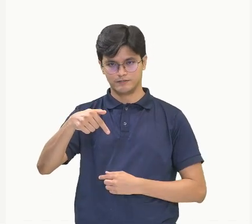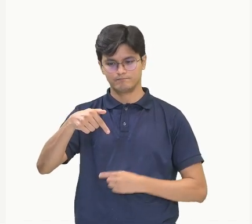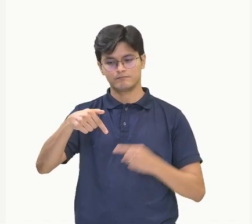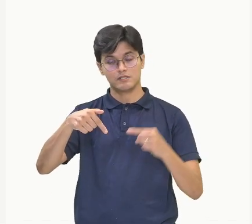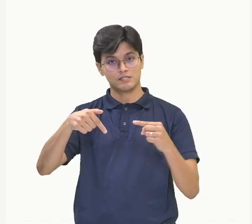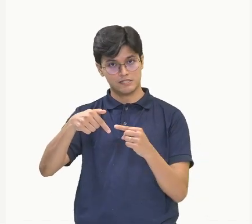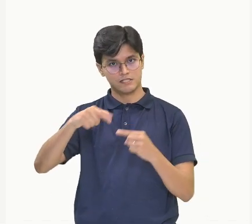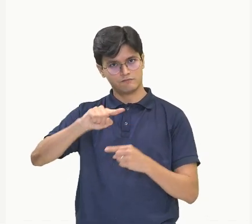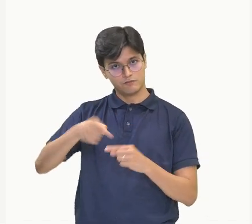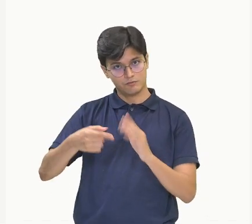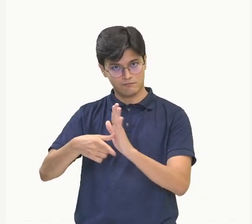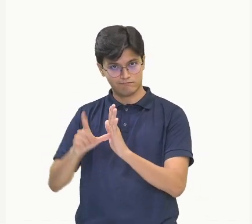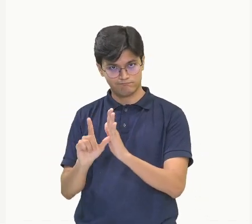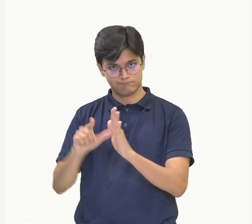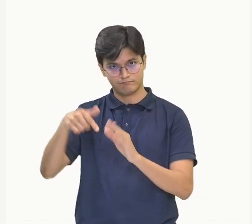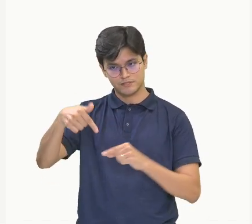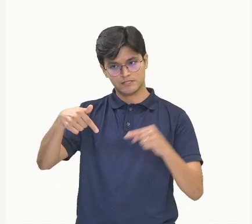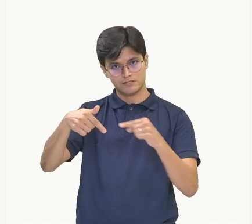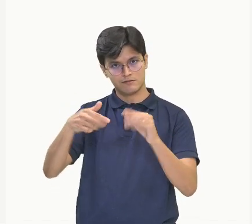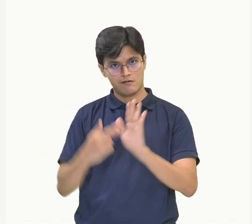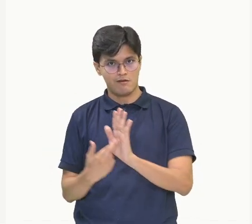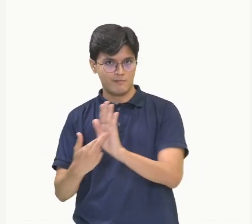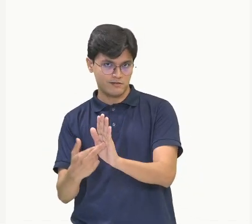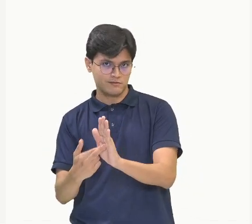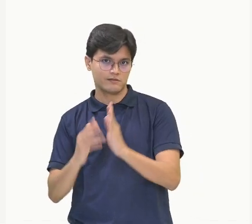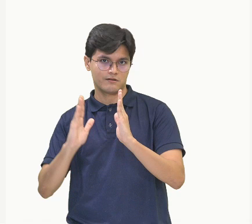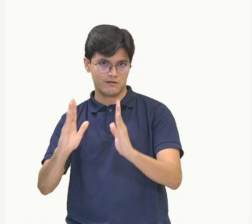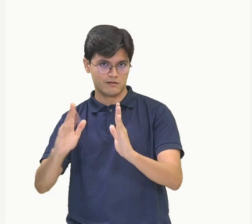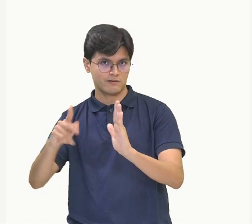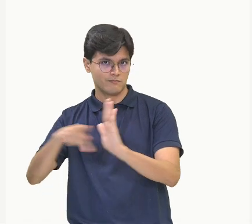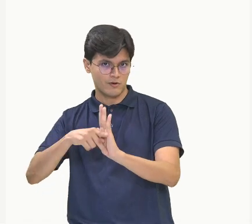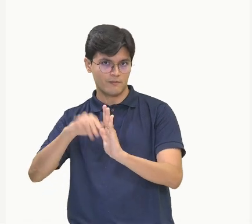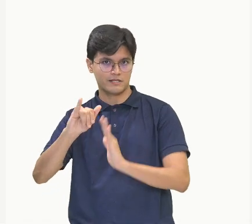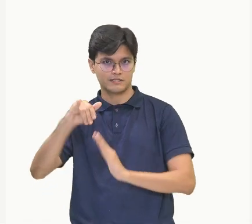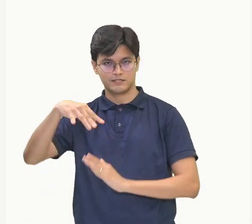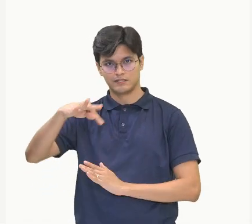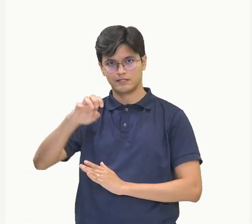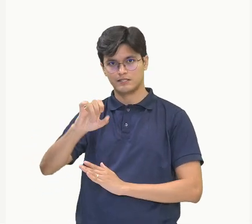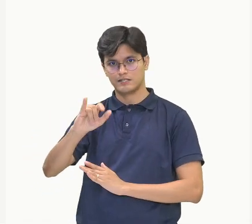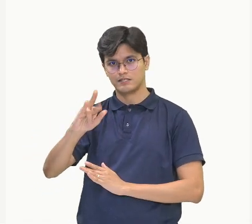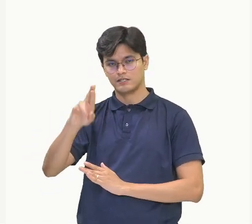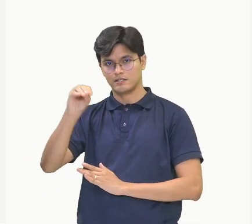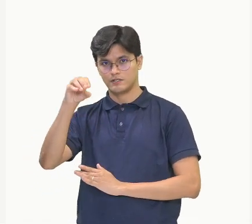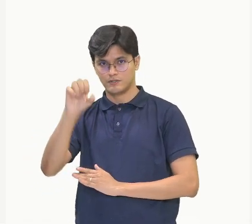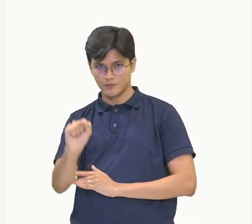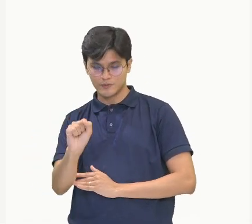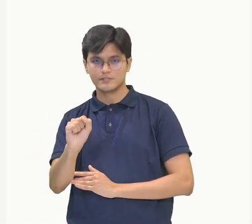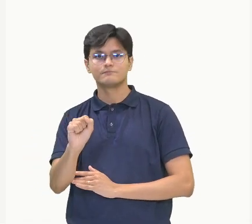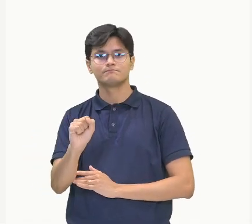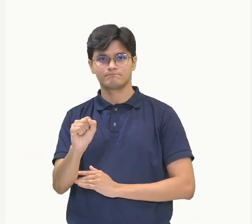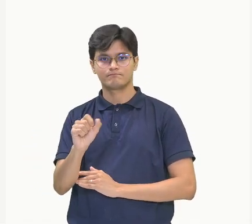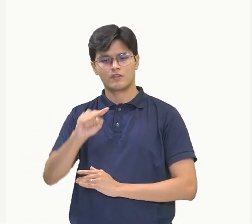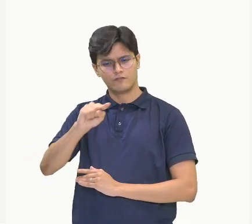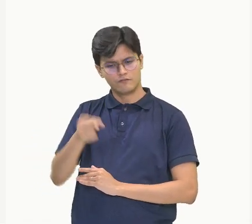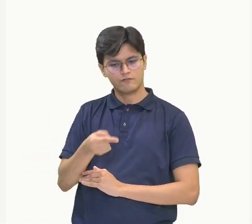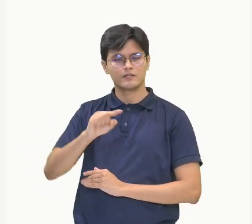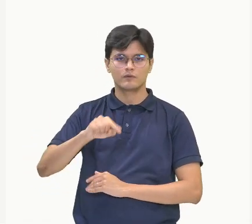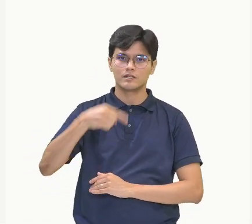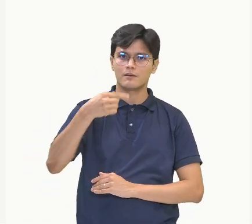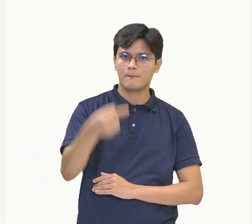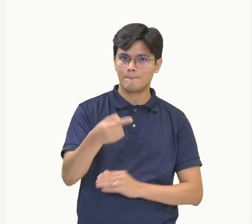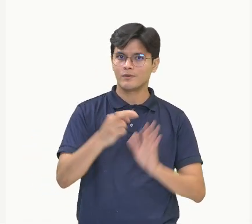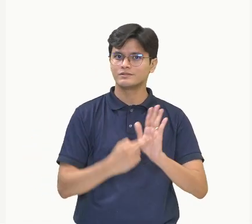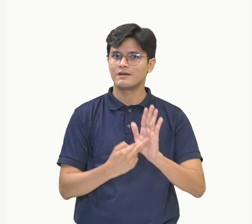antes da vírgula, ele representa a parte inteira. E quem vem depois da vírgula representa a